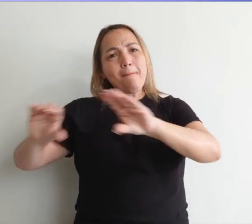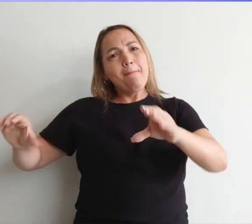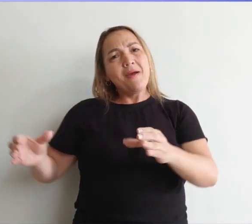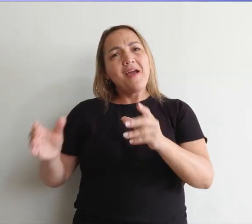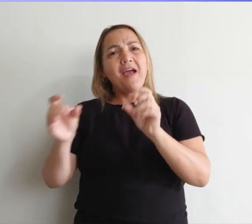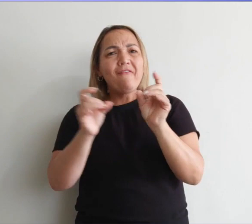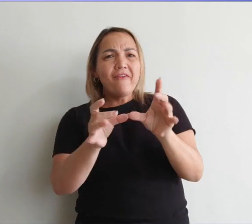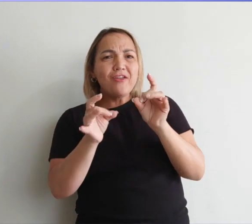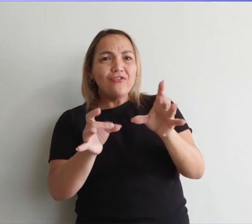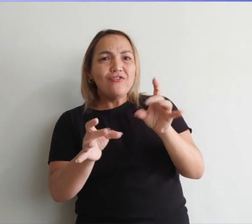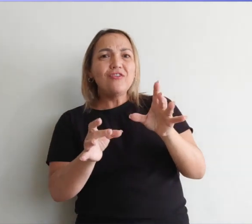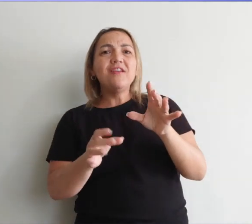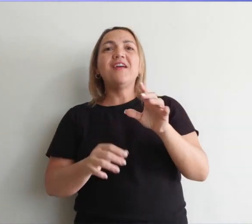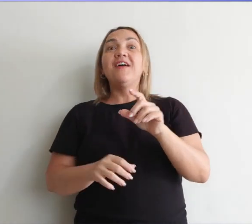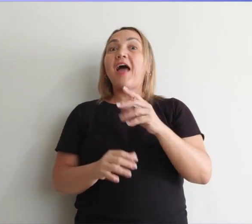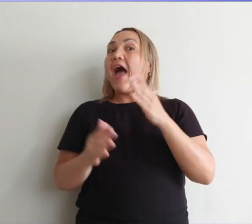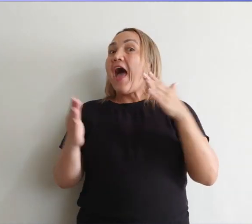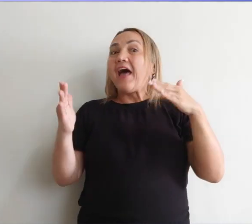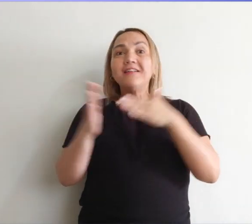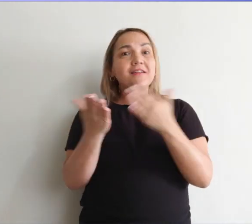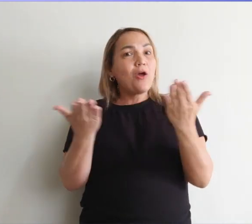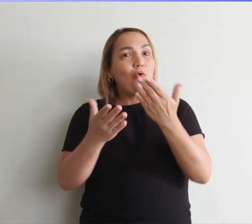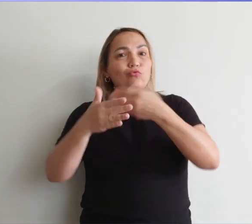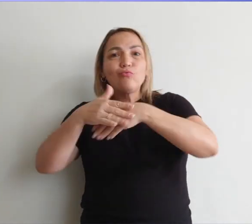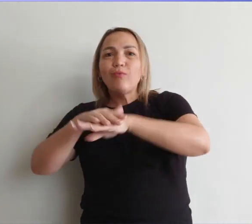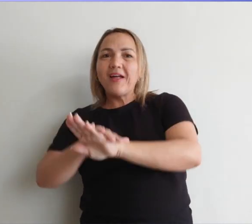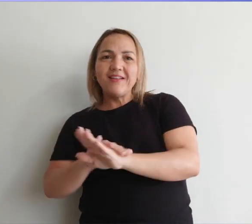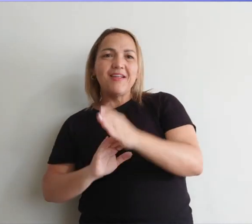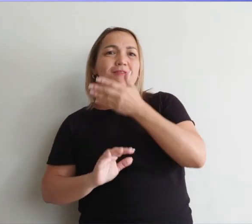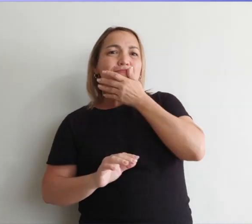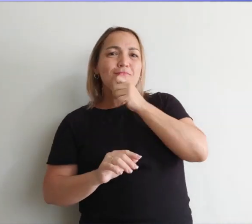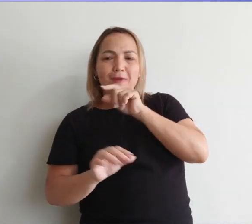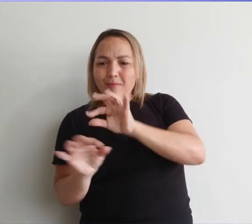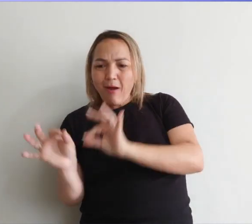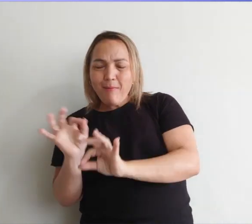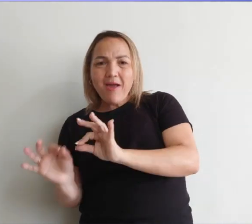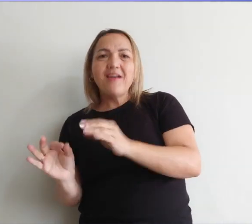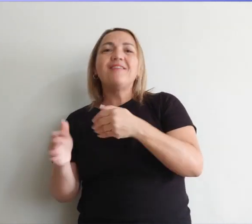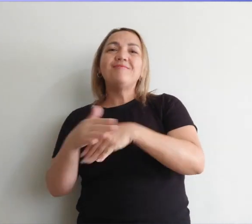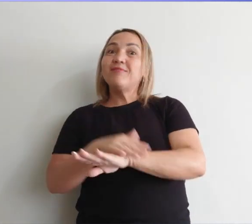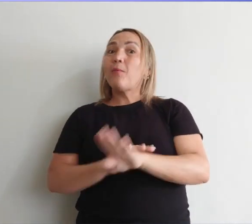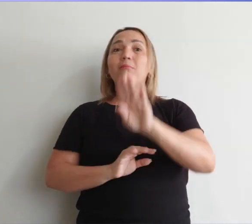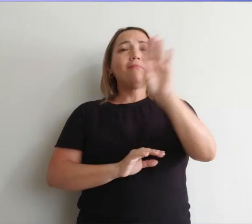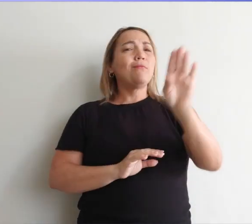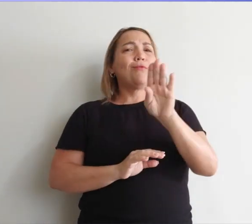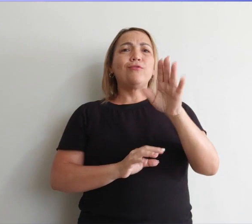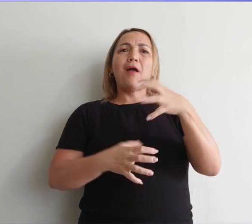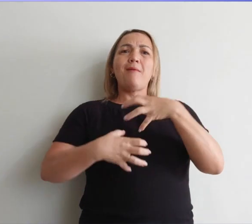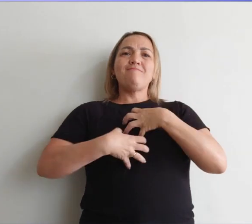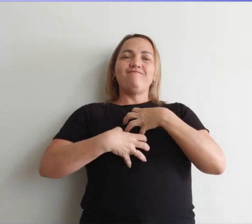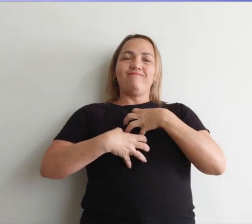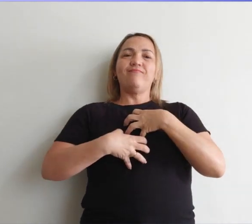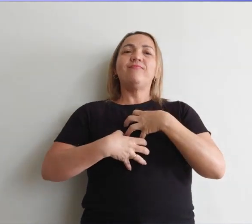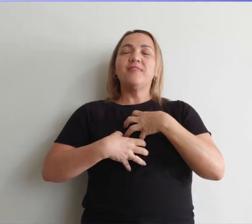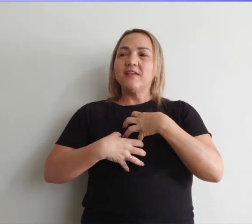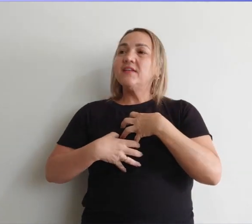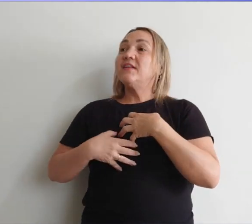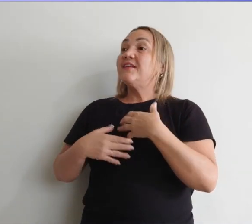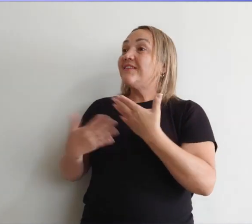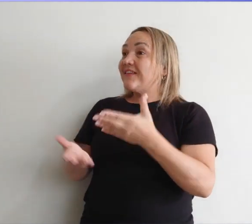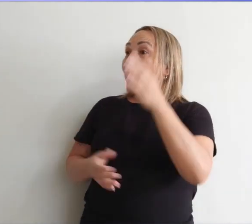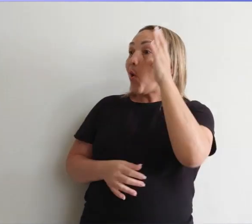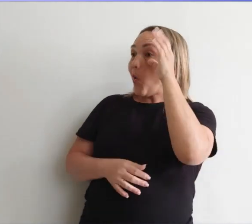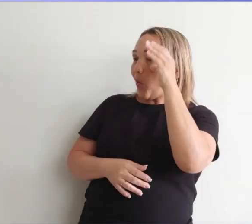até hoje, consulto até hoje. Então, assim, biologia tinha que ser mesmo, né? Não tinha como, né? Sempre vem aquilo